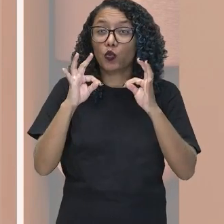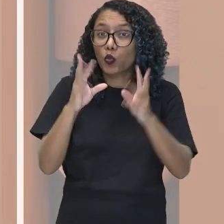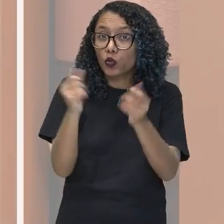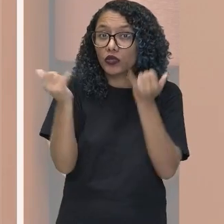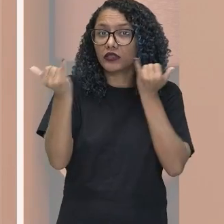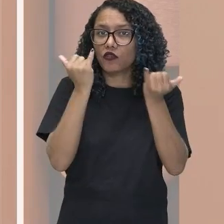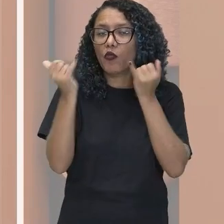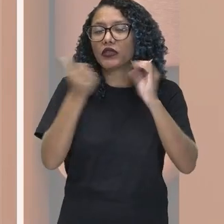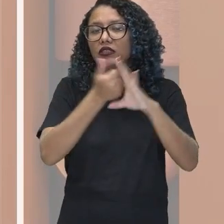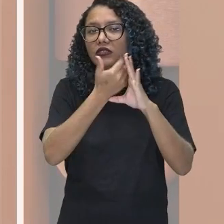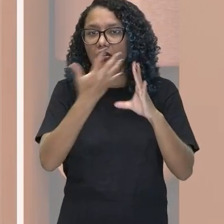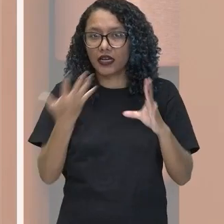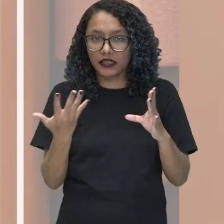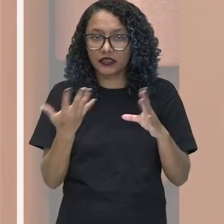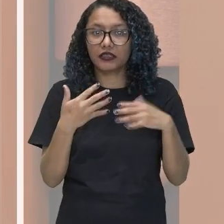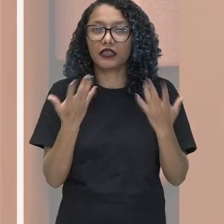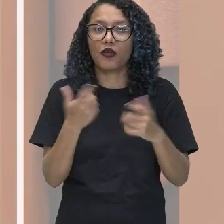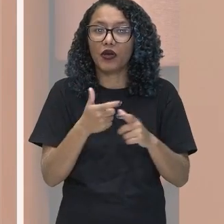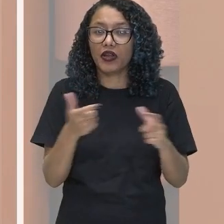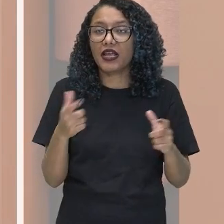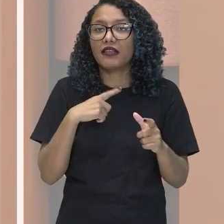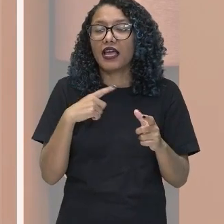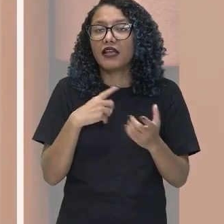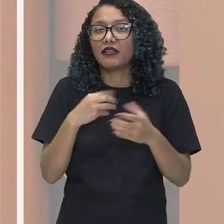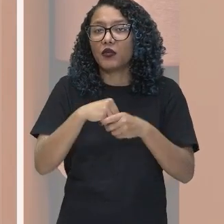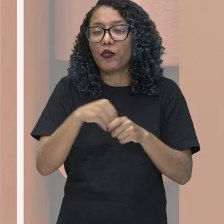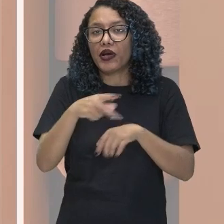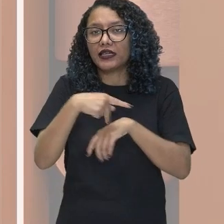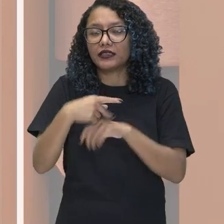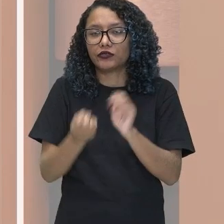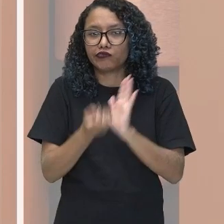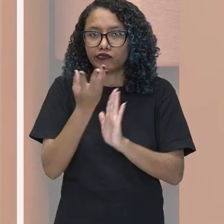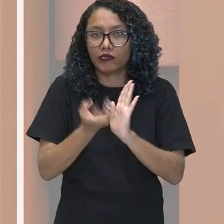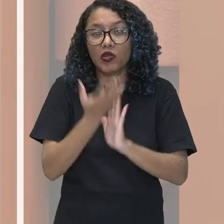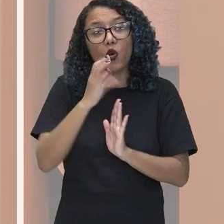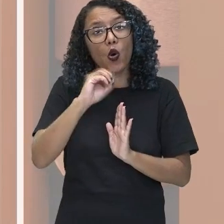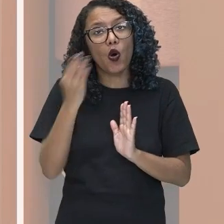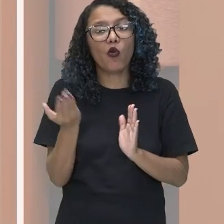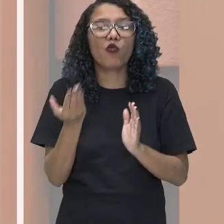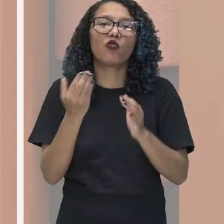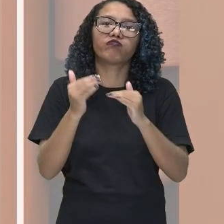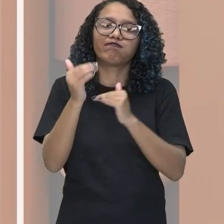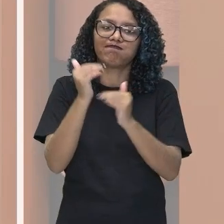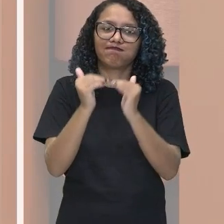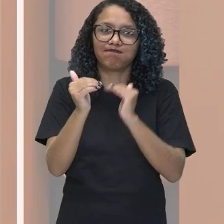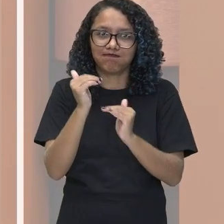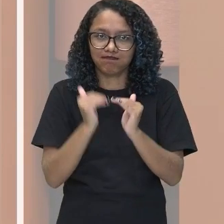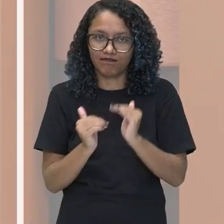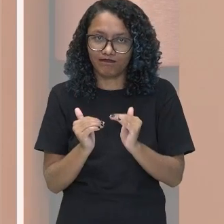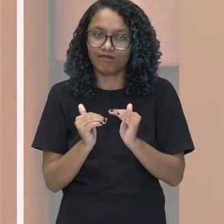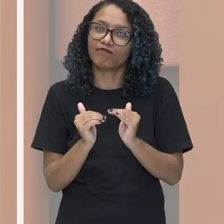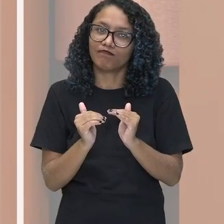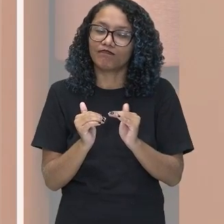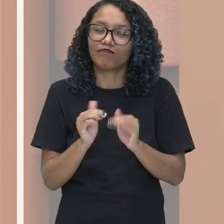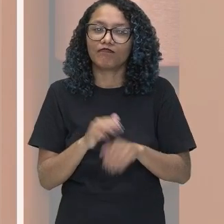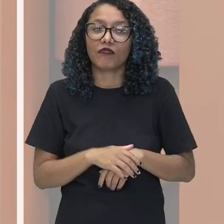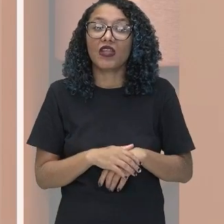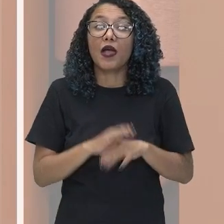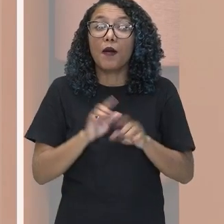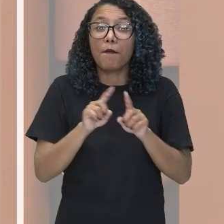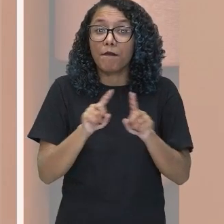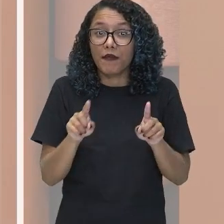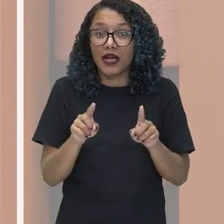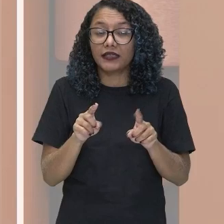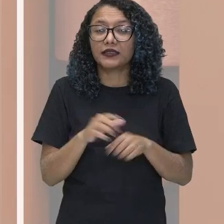está ali em países emergentes ou países subdesenvolvidos. Então, ali, com exceção Estados Unidos e Canadá,